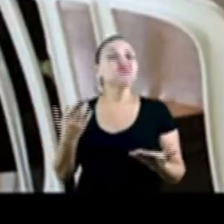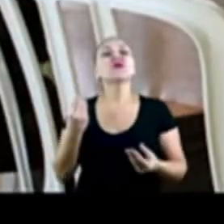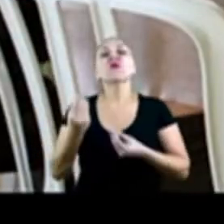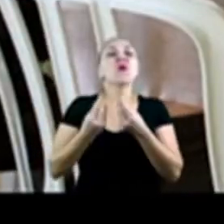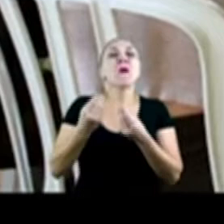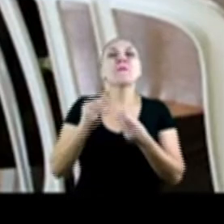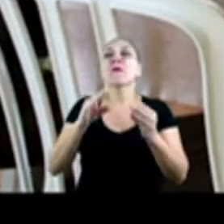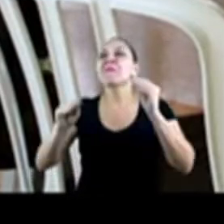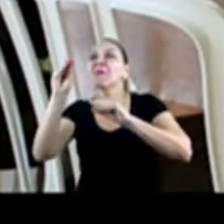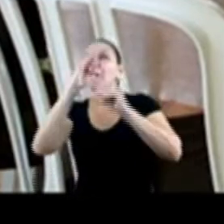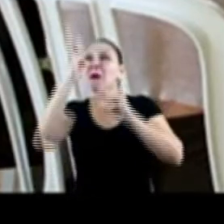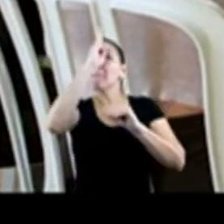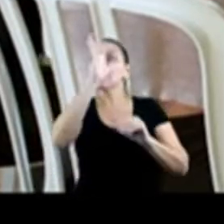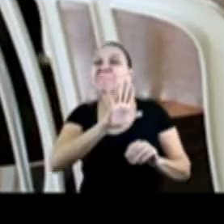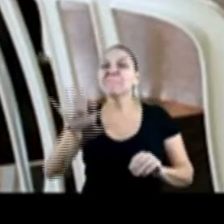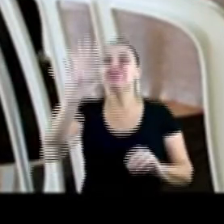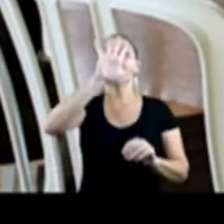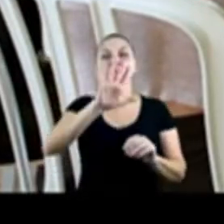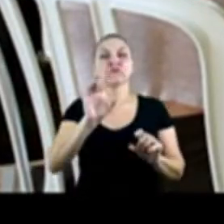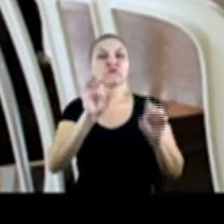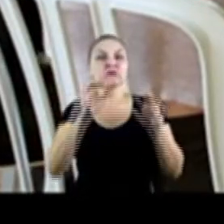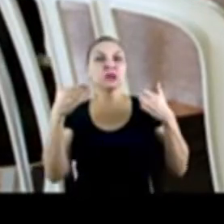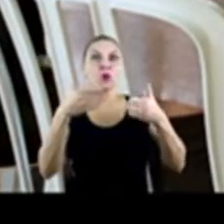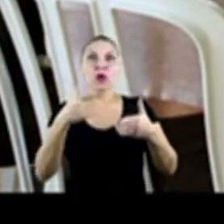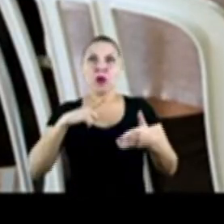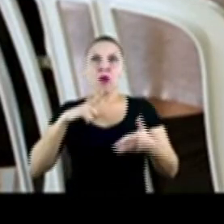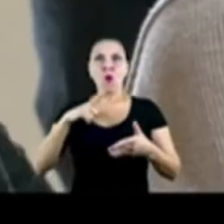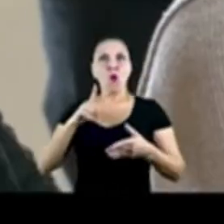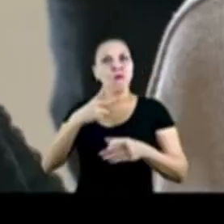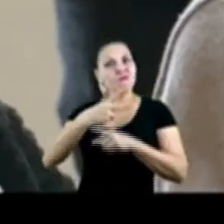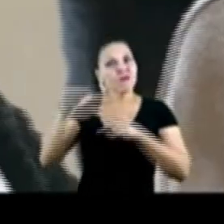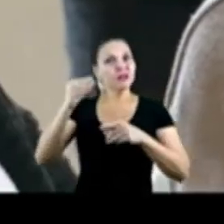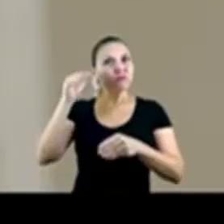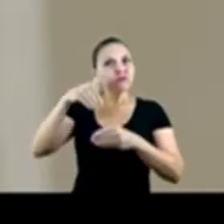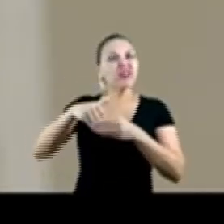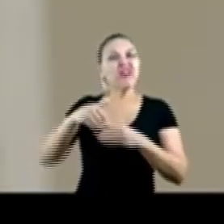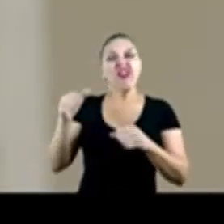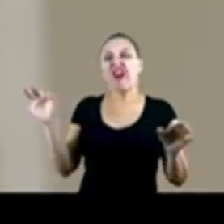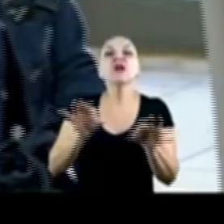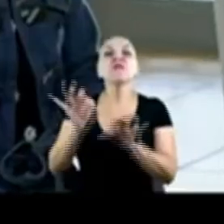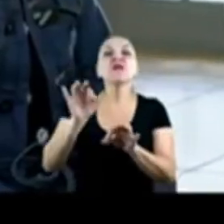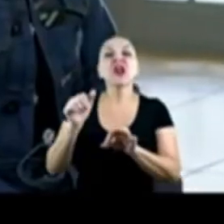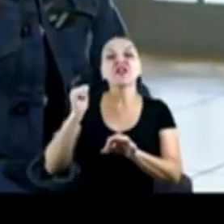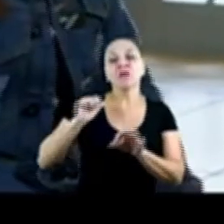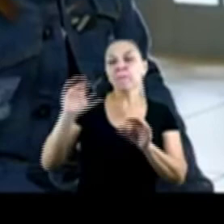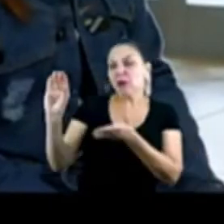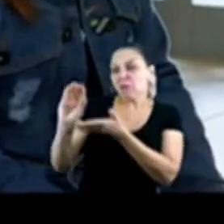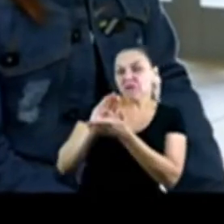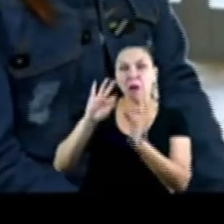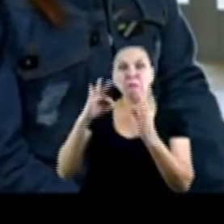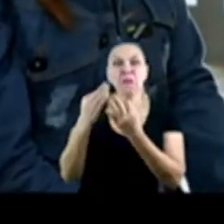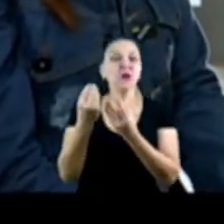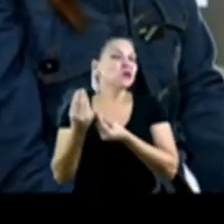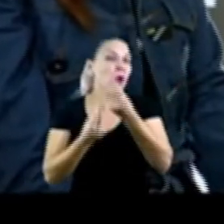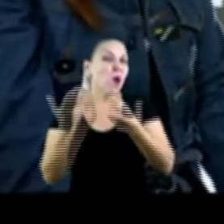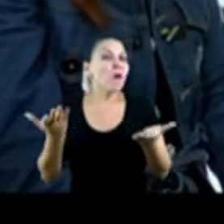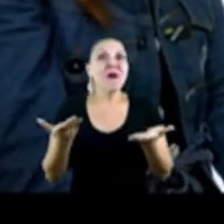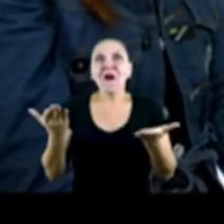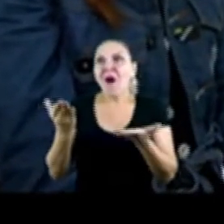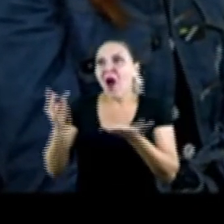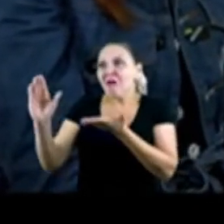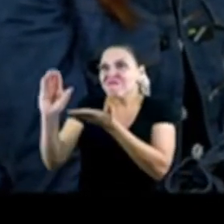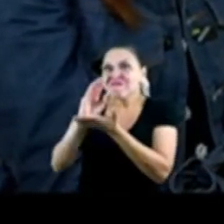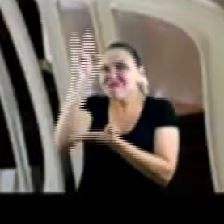estaduais os partidos que elegeram entre 10 e 30 parlamentares contam com 10 minutos por semestre